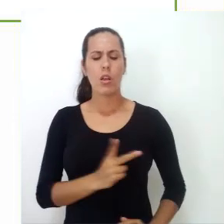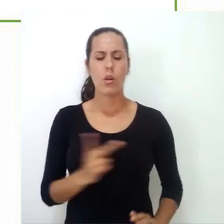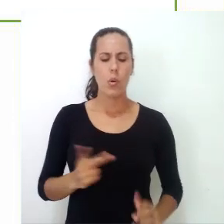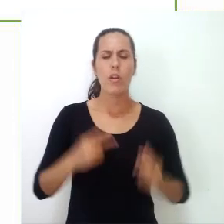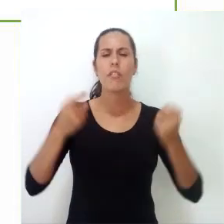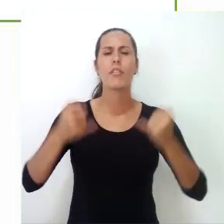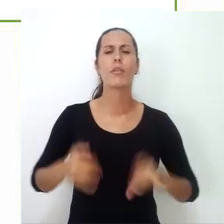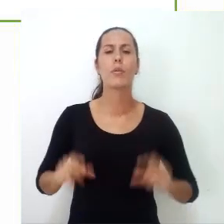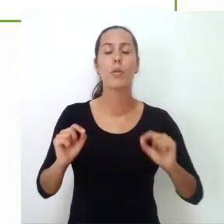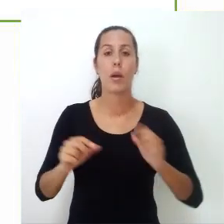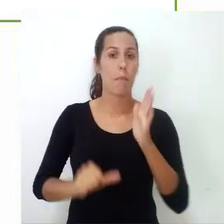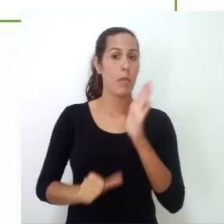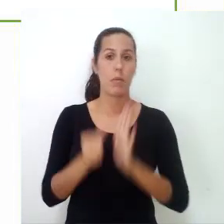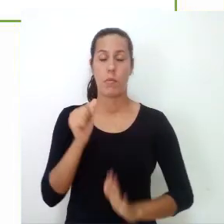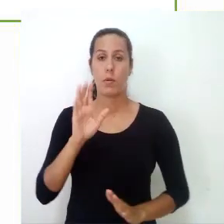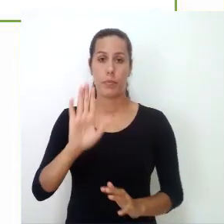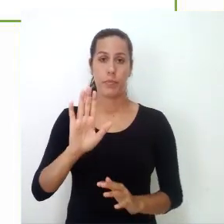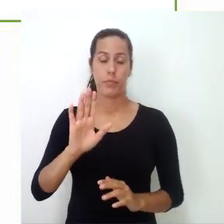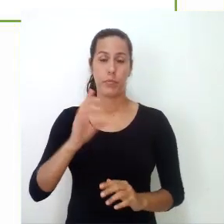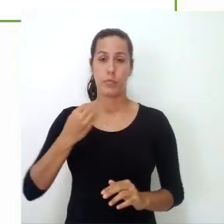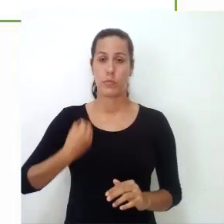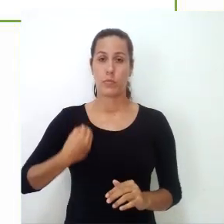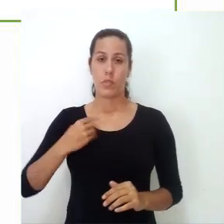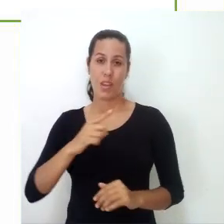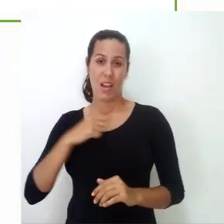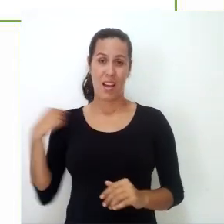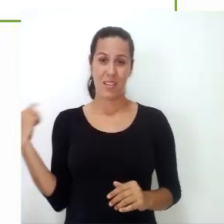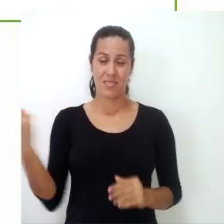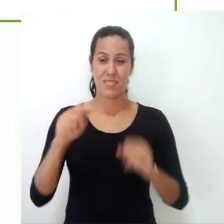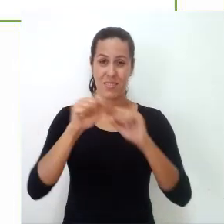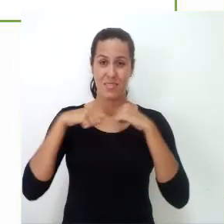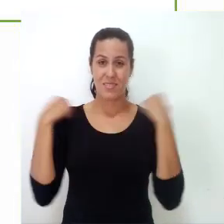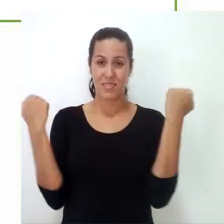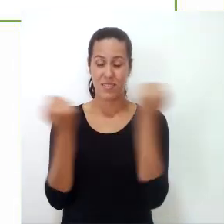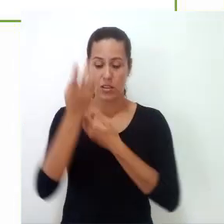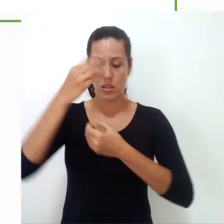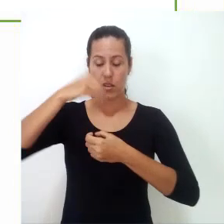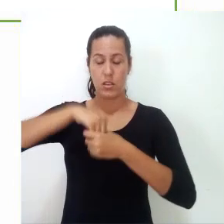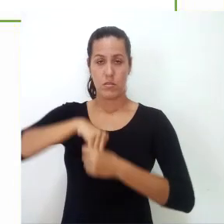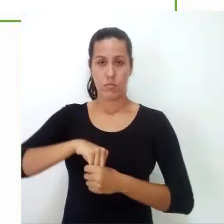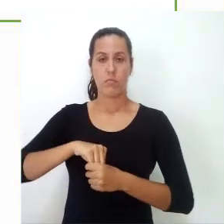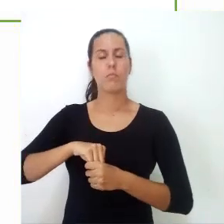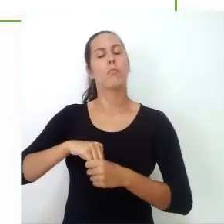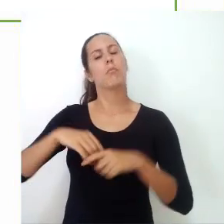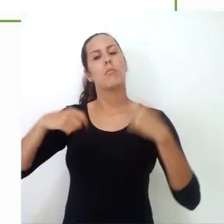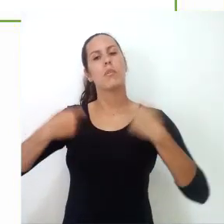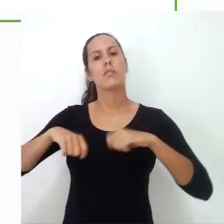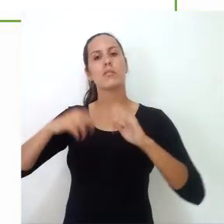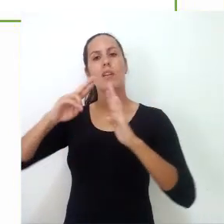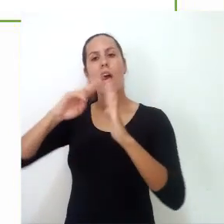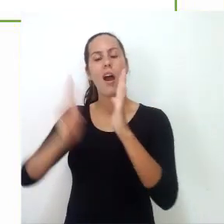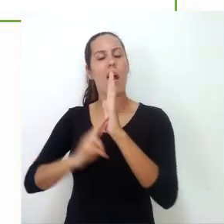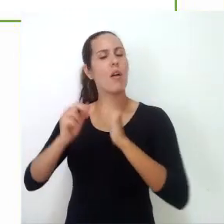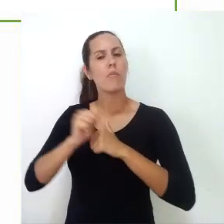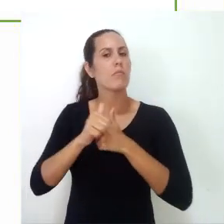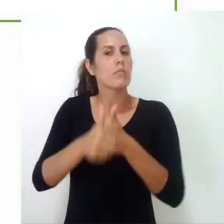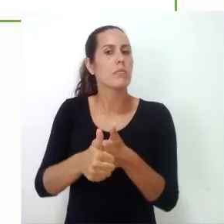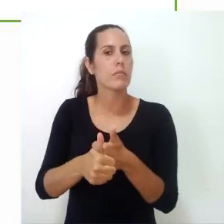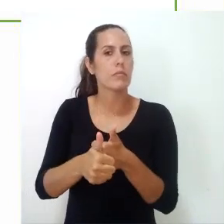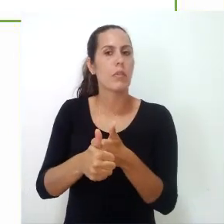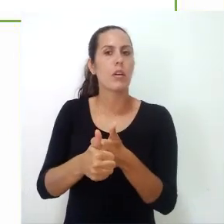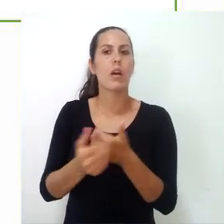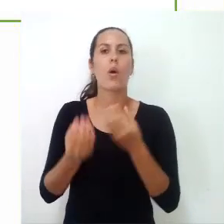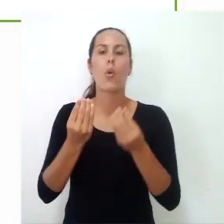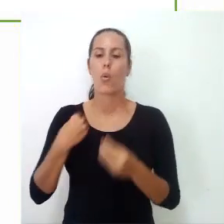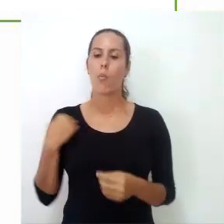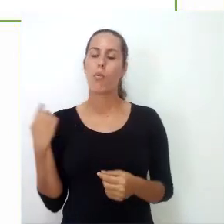só, viver em sociedade significa seguir regras, não é verdade? regras de como